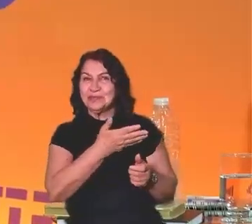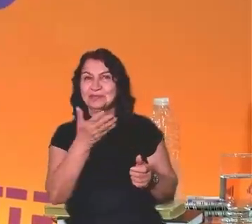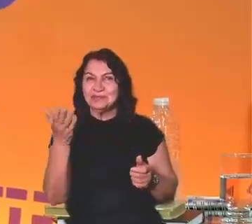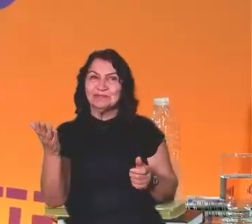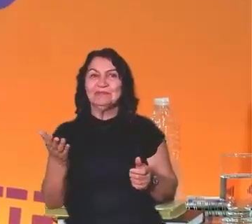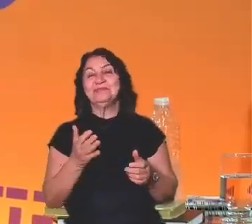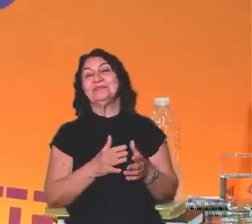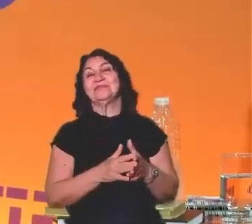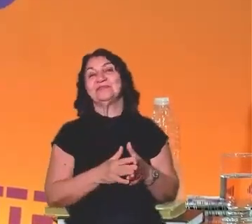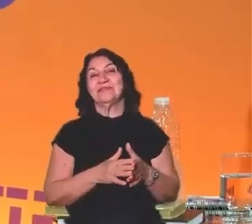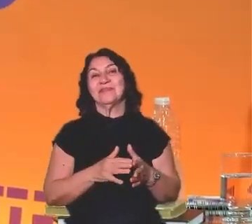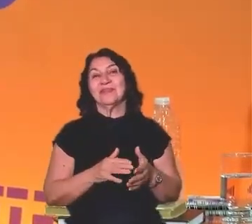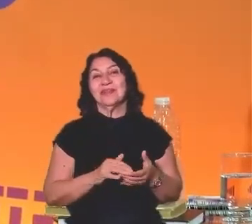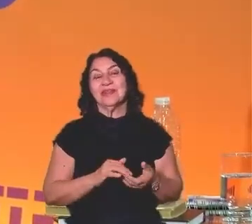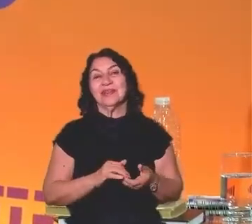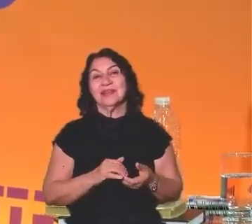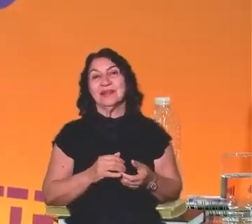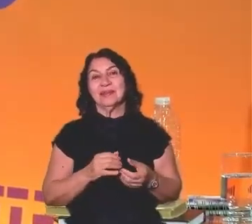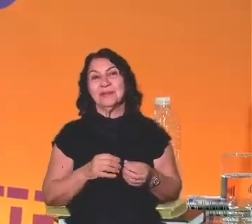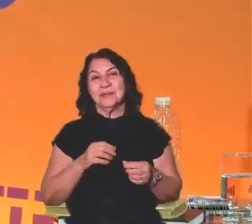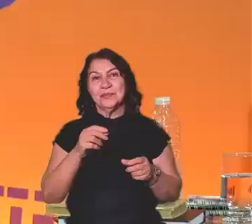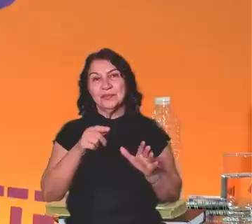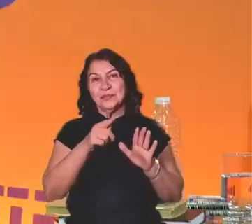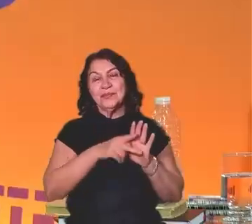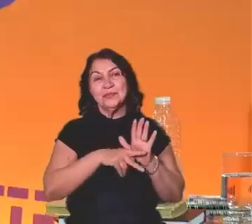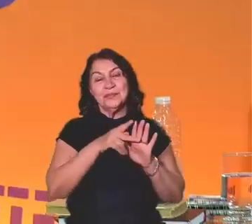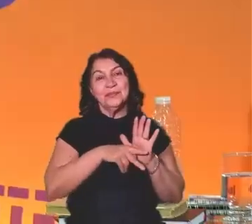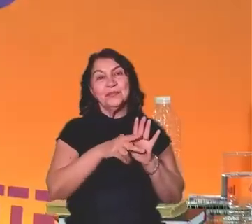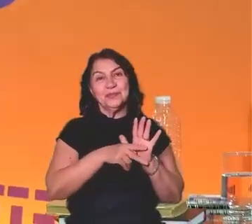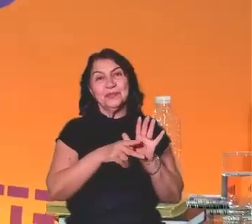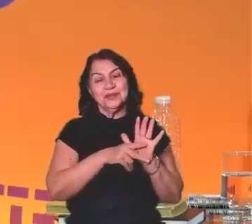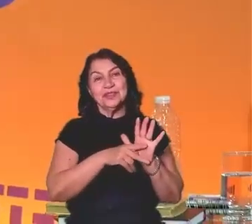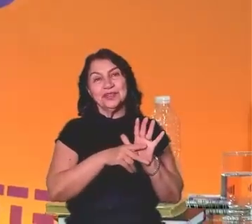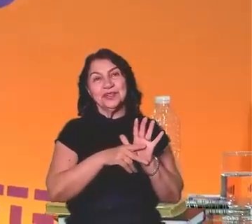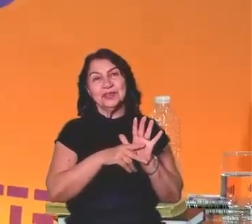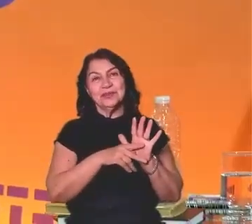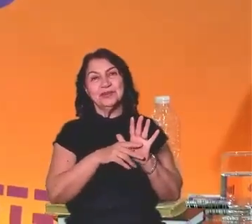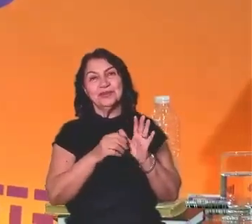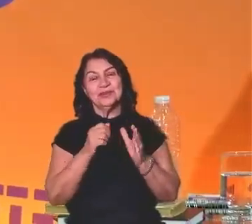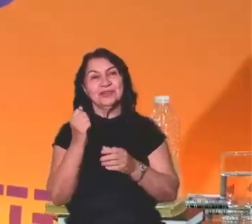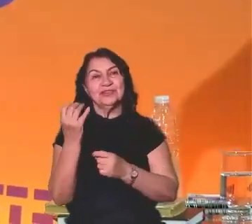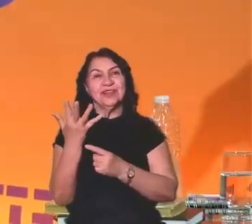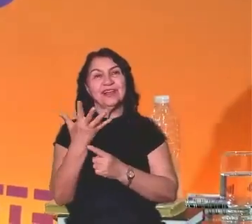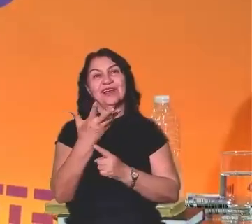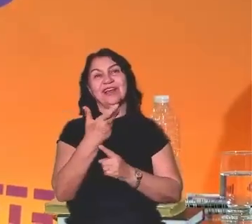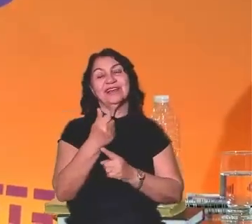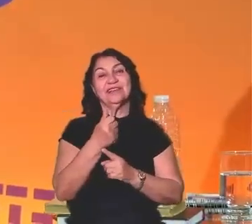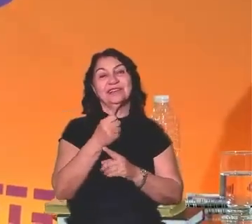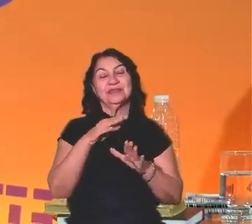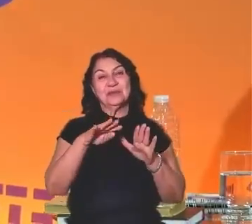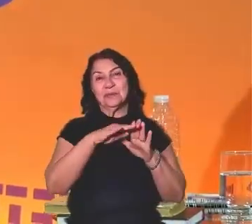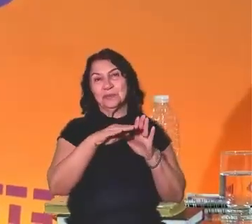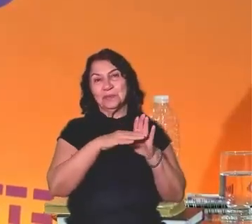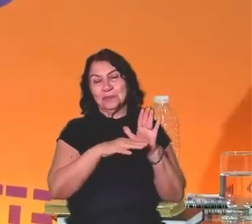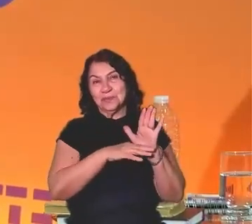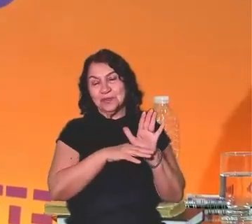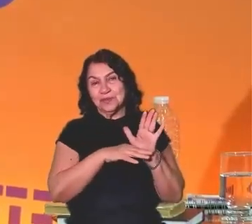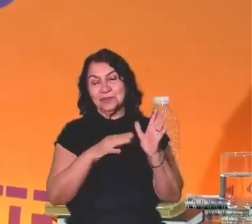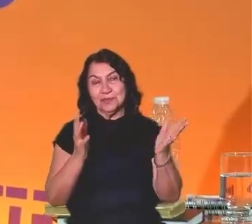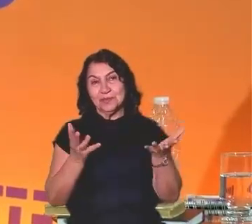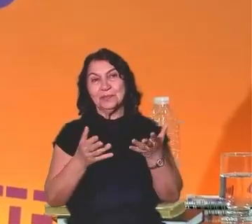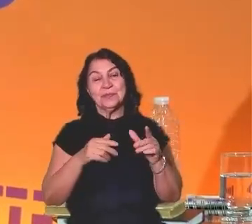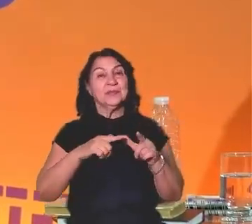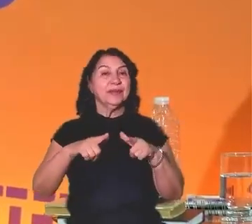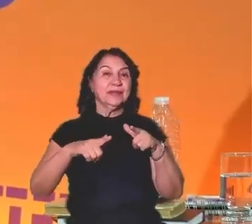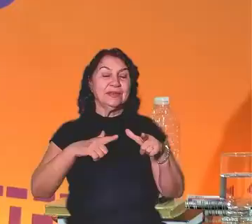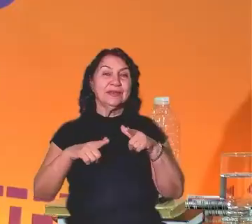no Cres@Arte, que era um projeto, é um grande projeto, um programa agora, né? Que